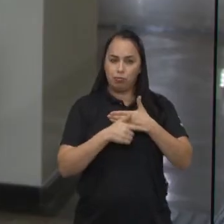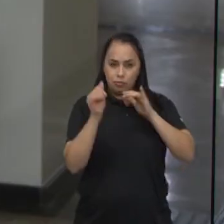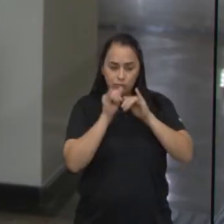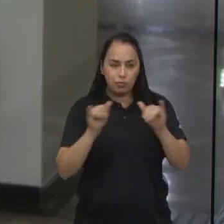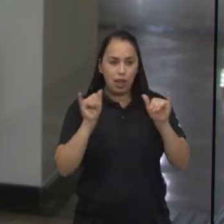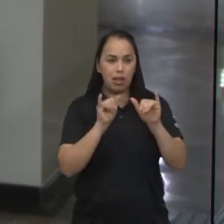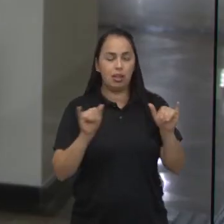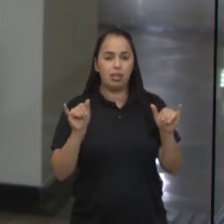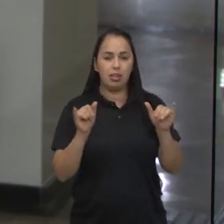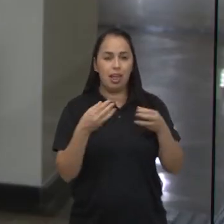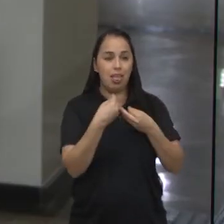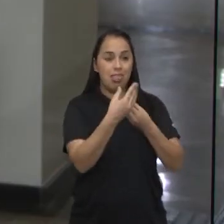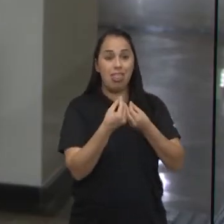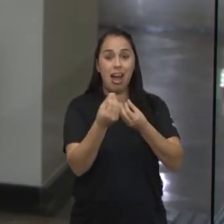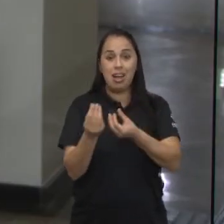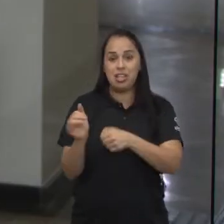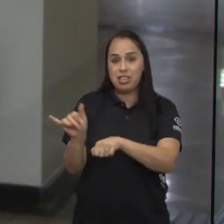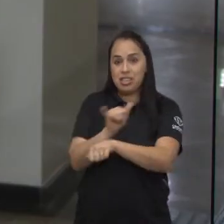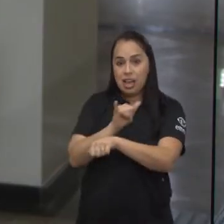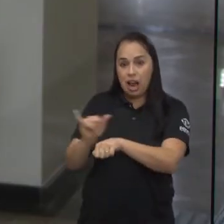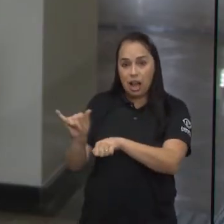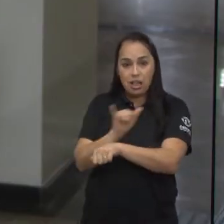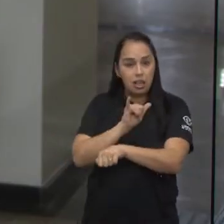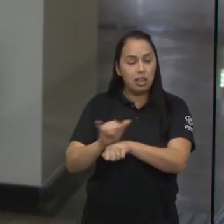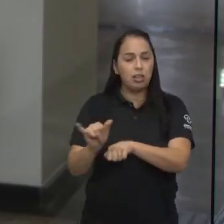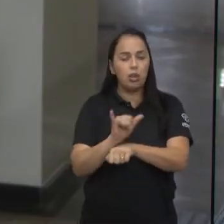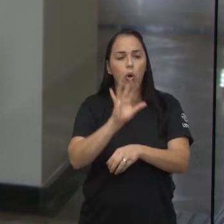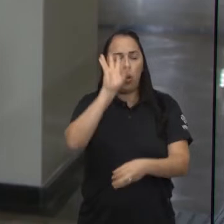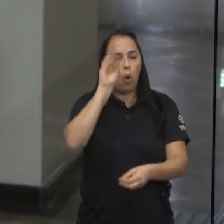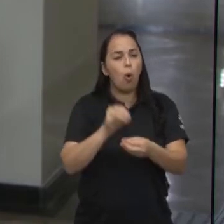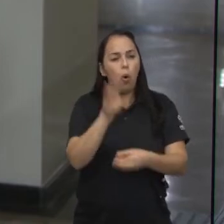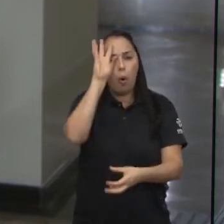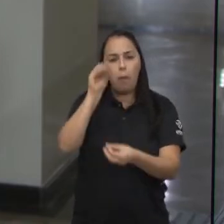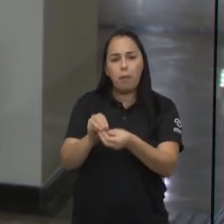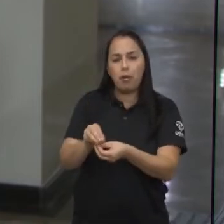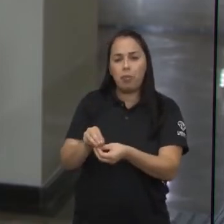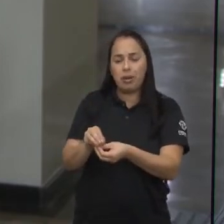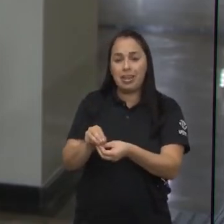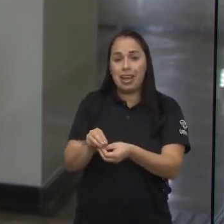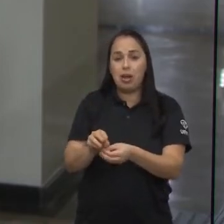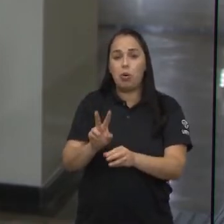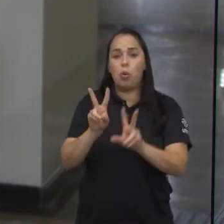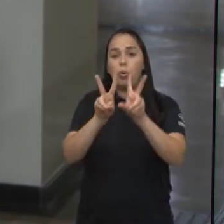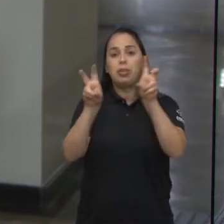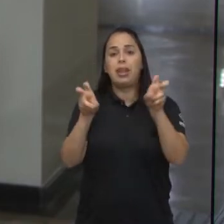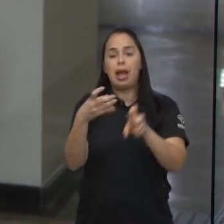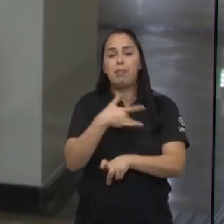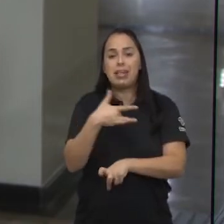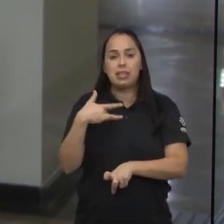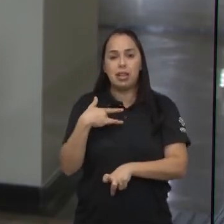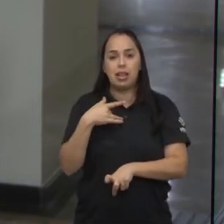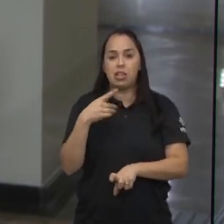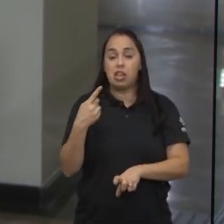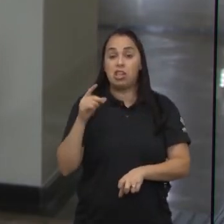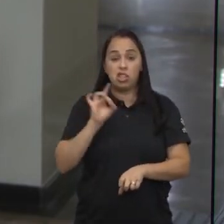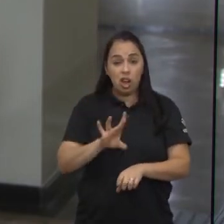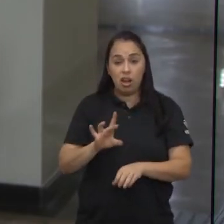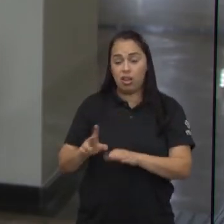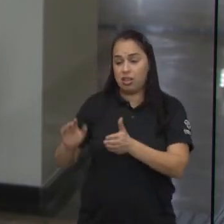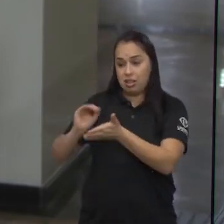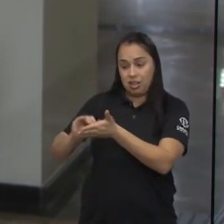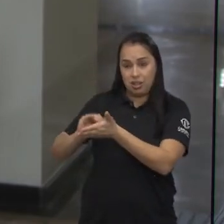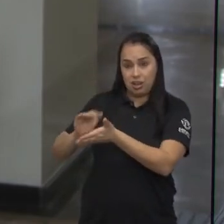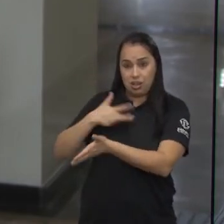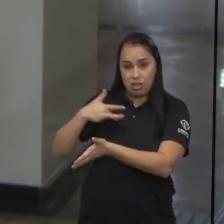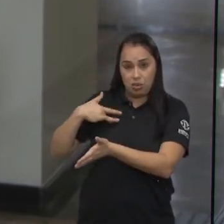informar a população e dá a ela ferramentas e instrumentos para entender melhor sua saúde não é só papel da Secretaria